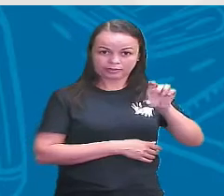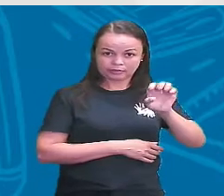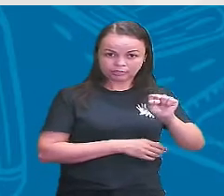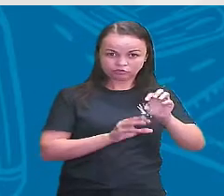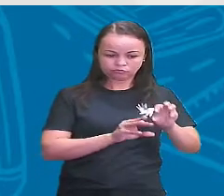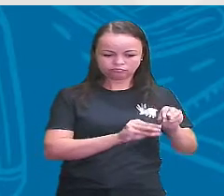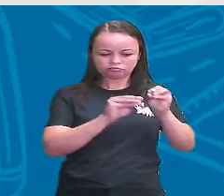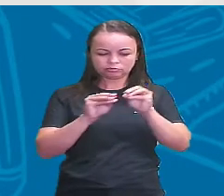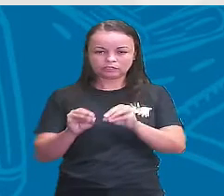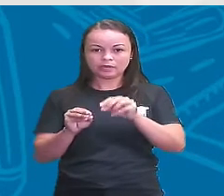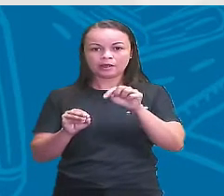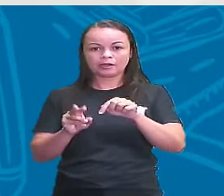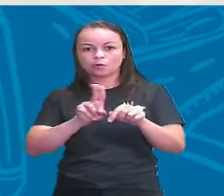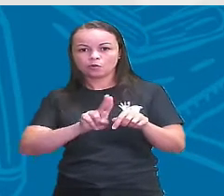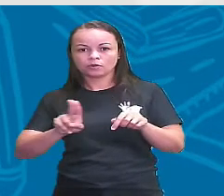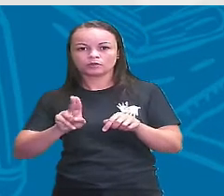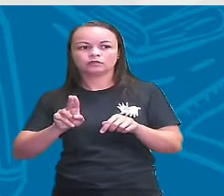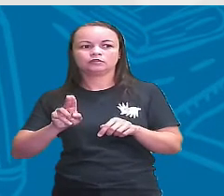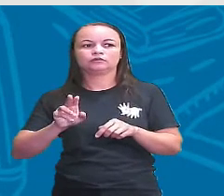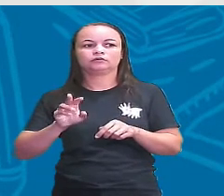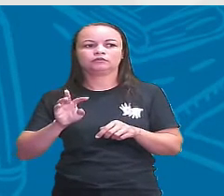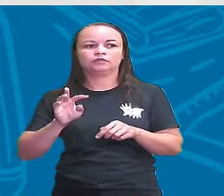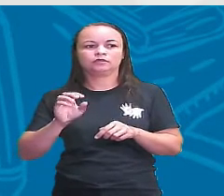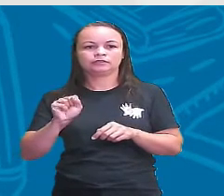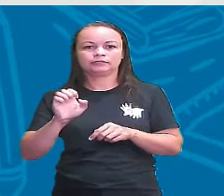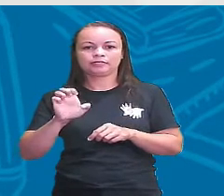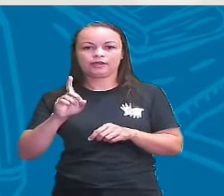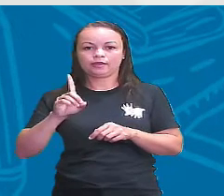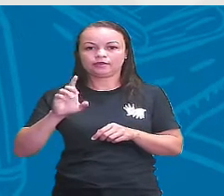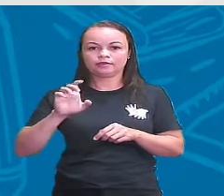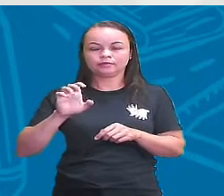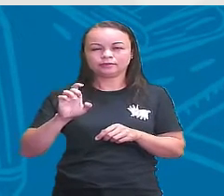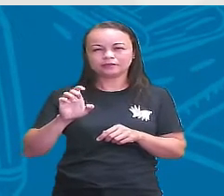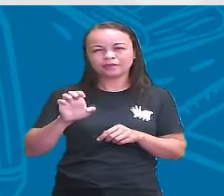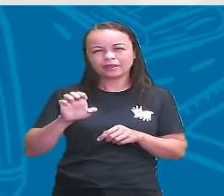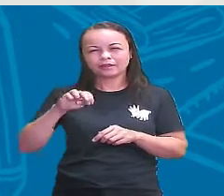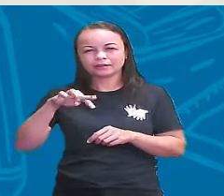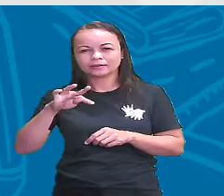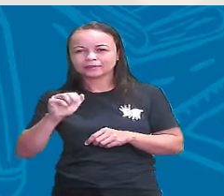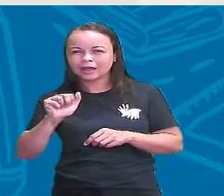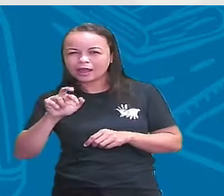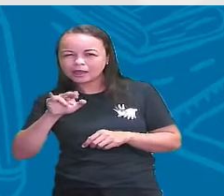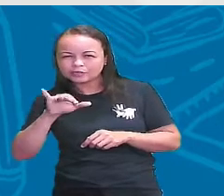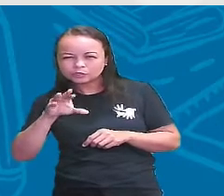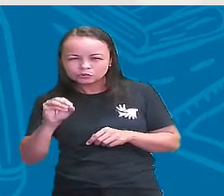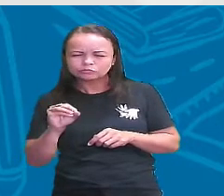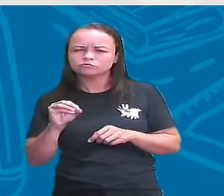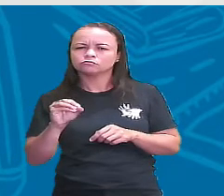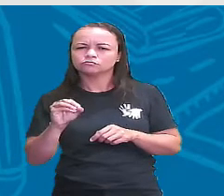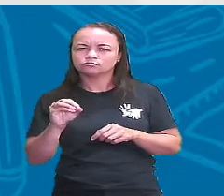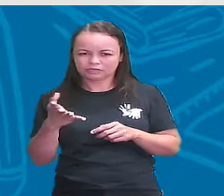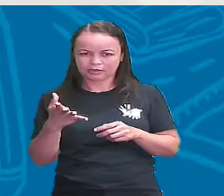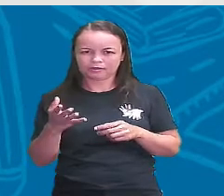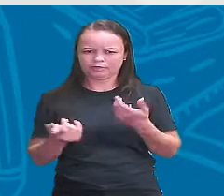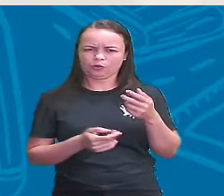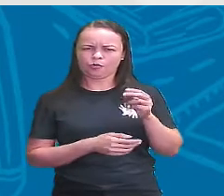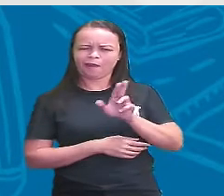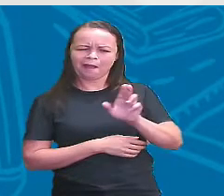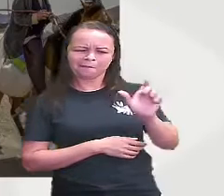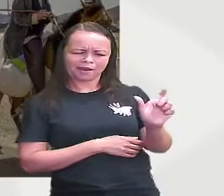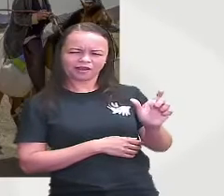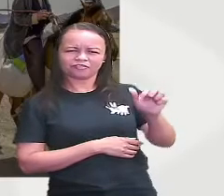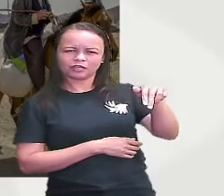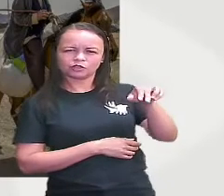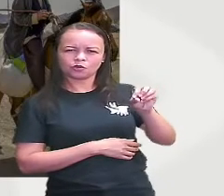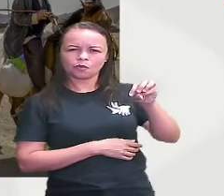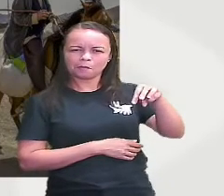sedentários. Nômades. Essa palavra é bem diferente, né? A gente nunca tinha falado sobre isso. Olha só, eu trouxe para vocês o que eram